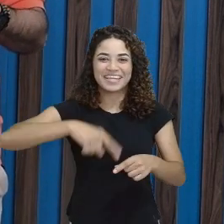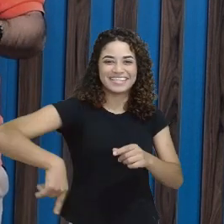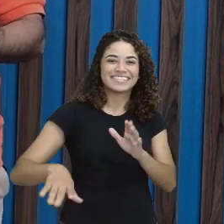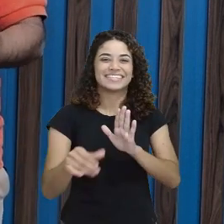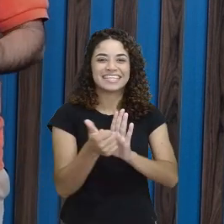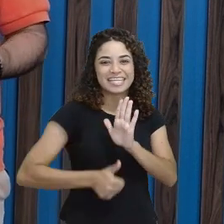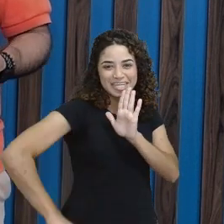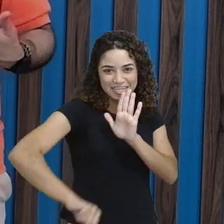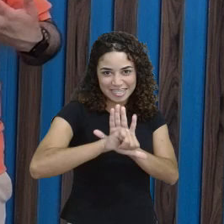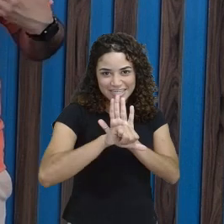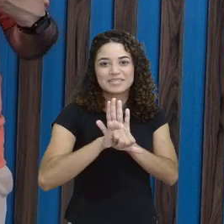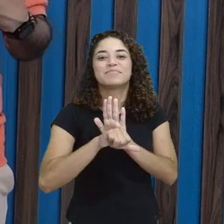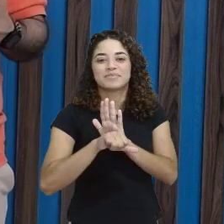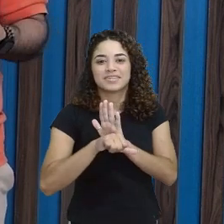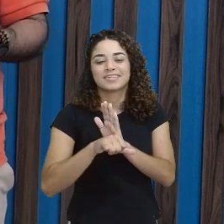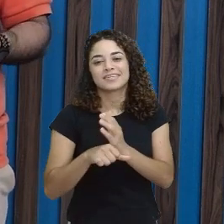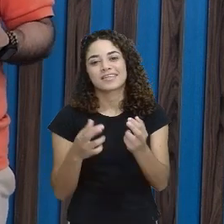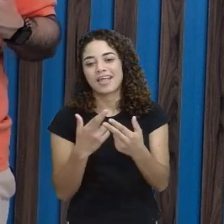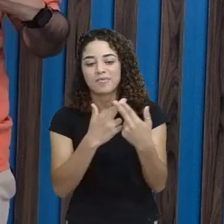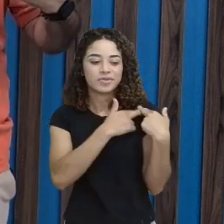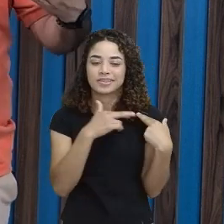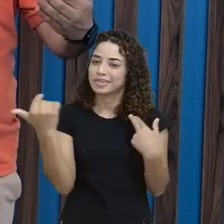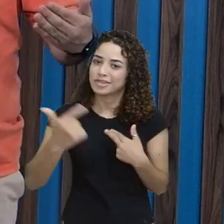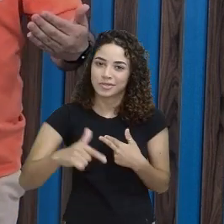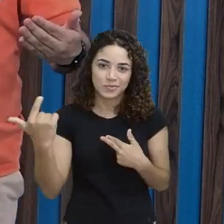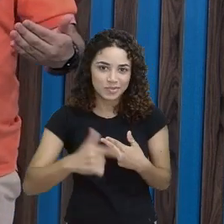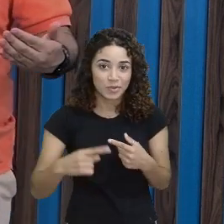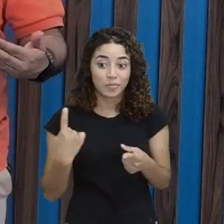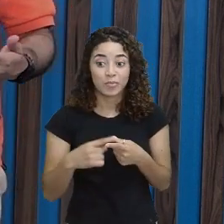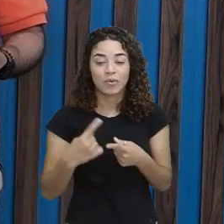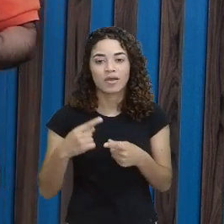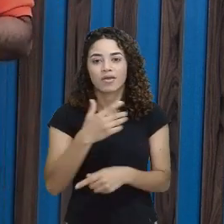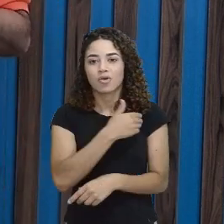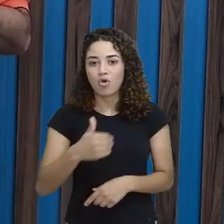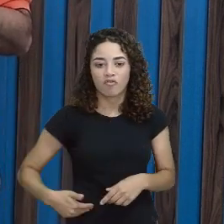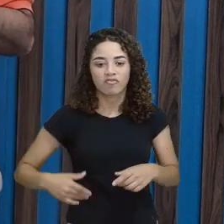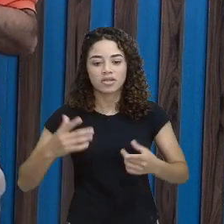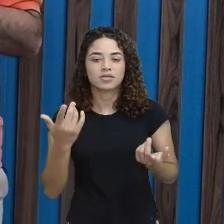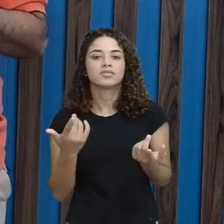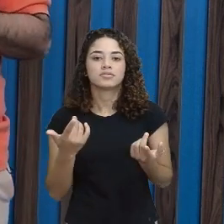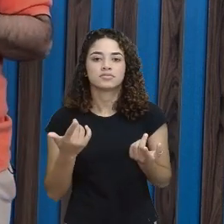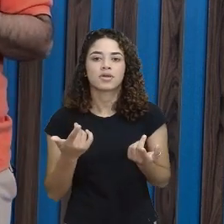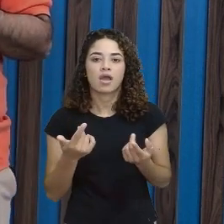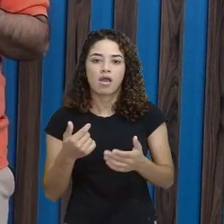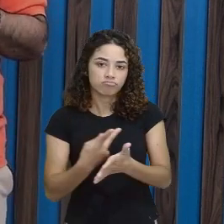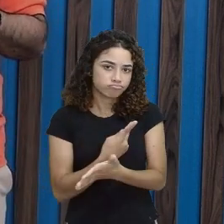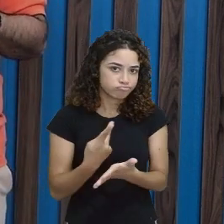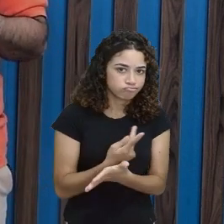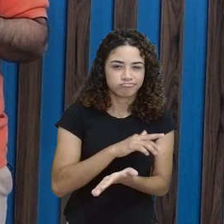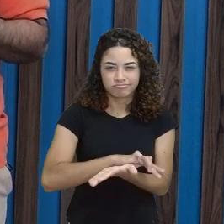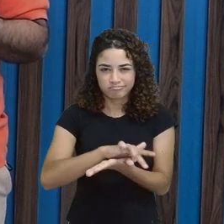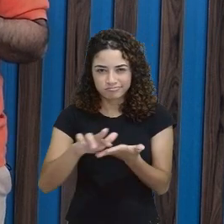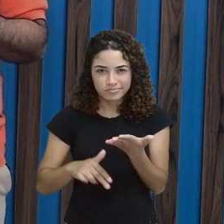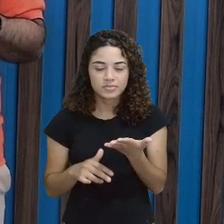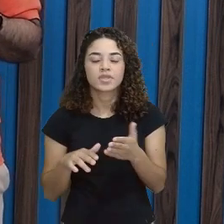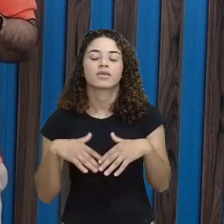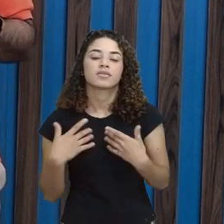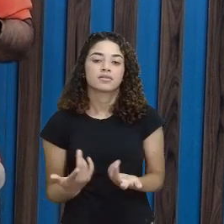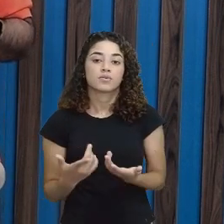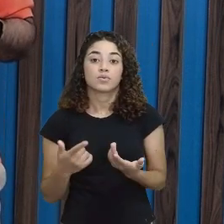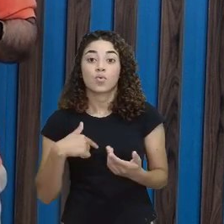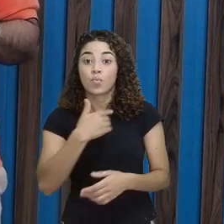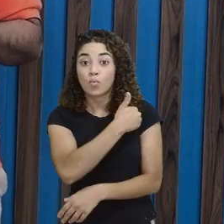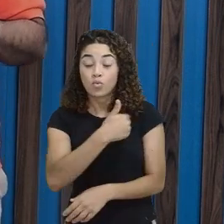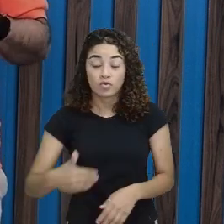os supostos crimes cometidos pelas autoridades públicas no dever, no exercício da